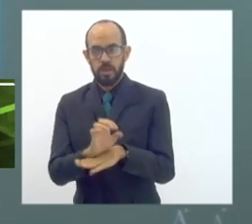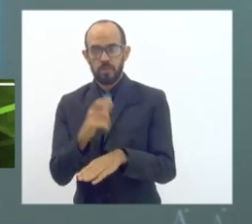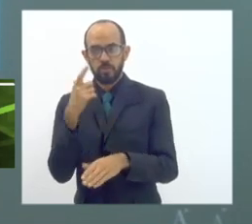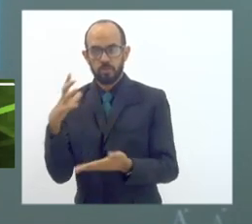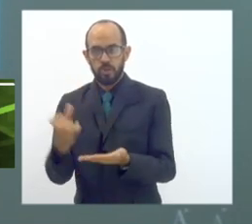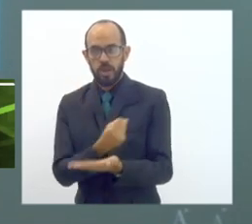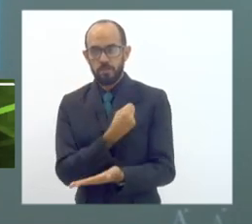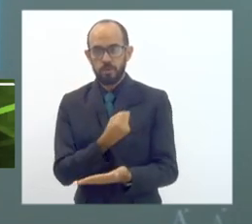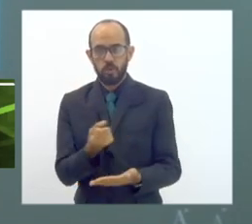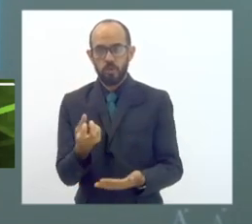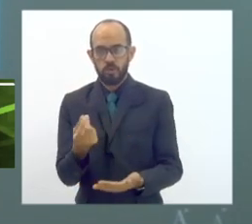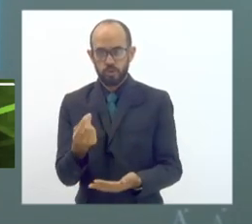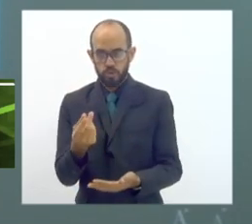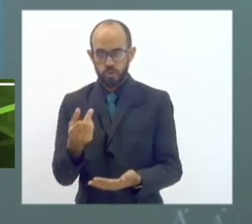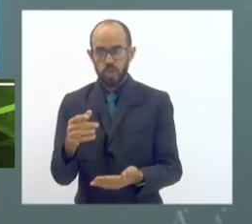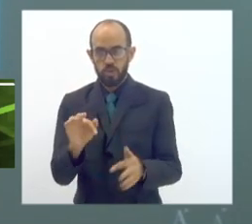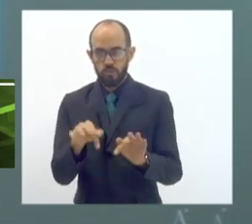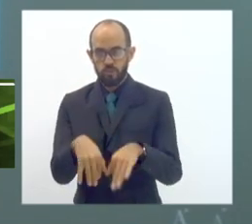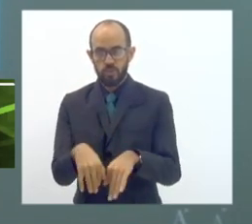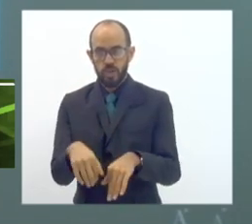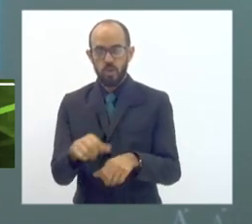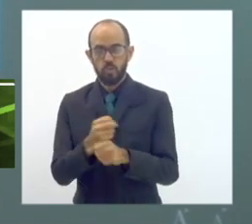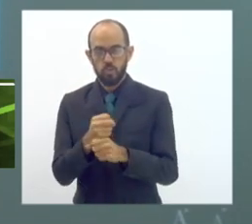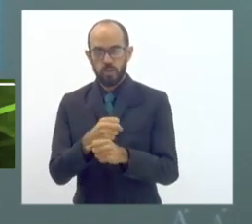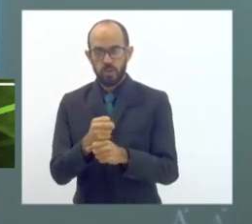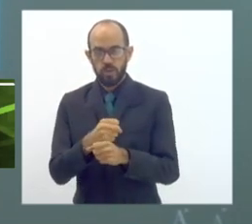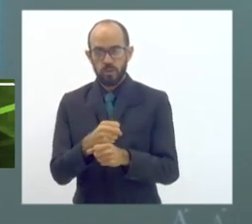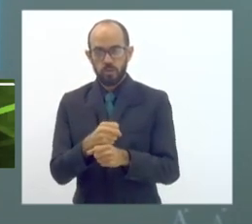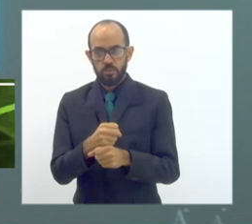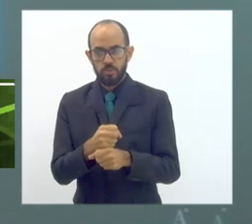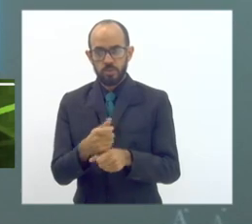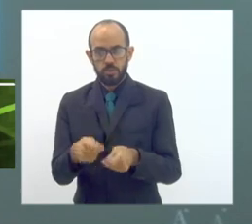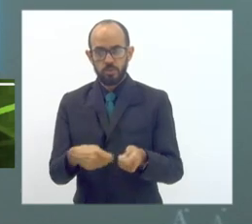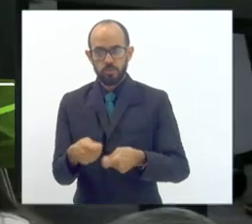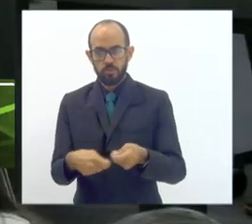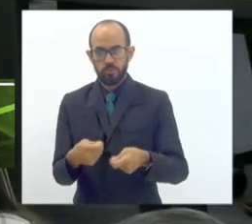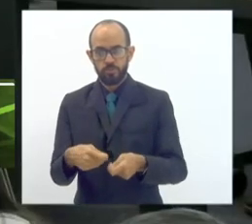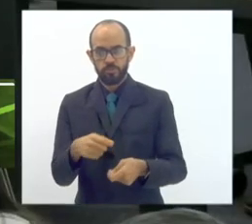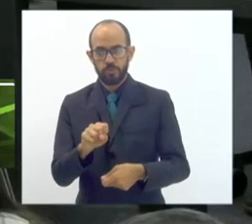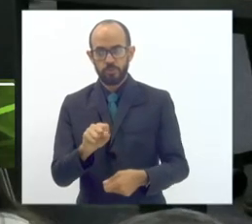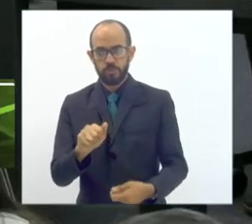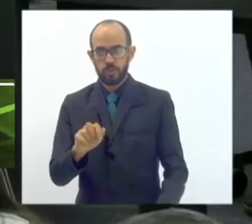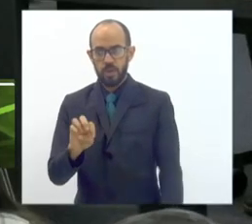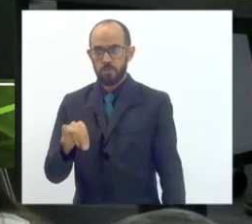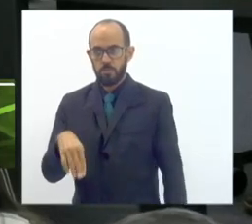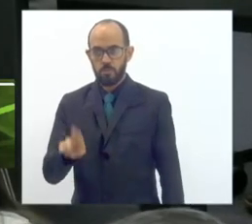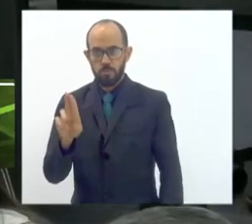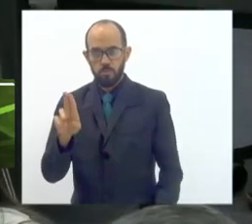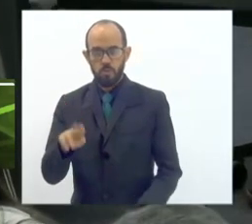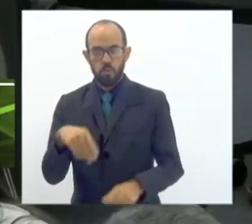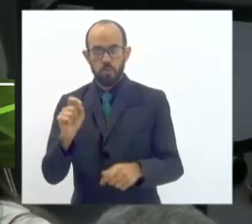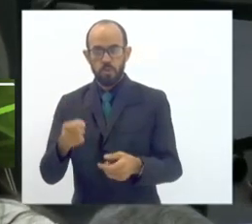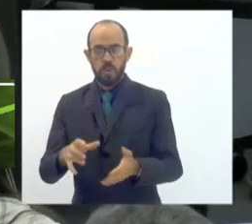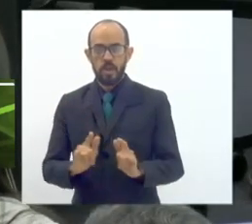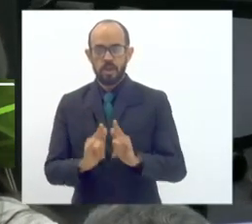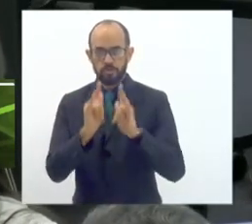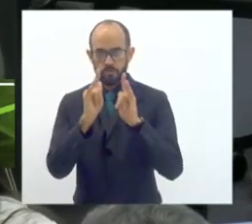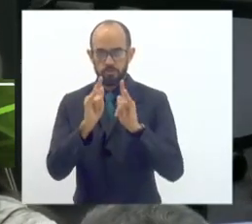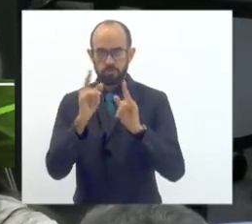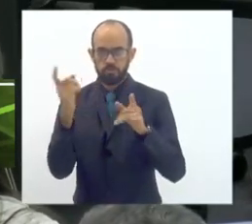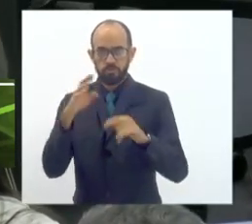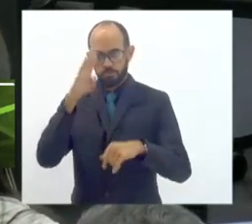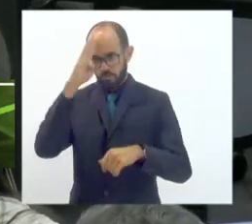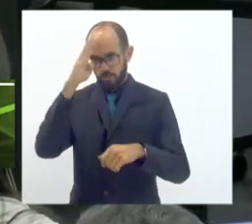no final do ano para a nossa sede da Central de Regulação do SAMU e da sede do consórcio. Por enquanto, a gente